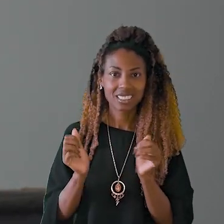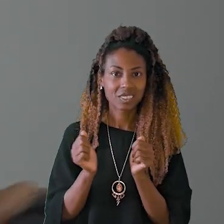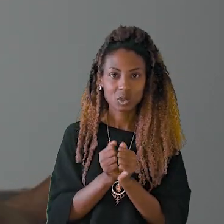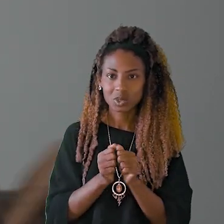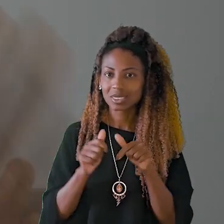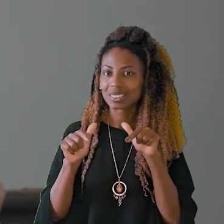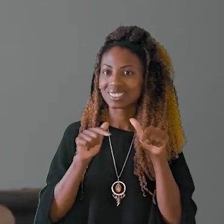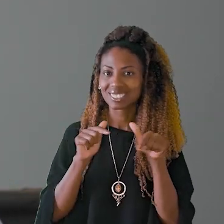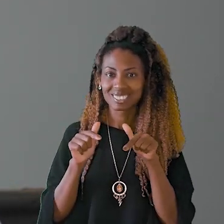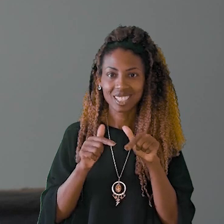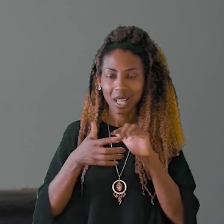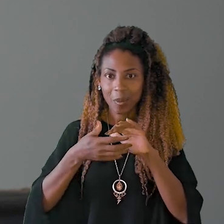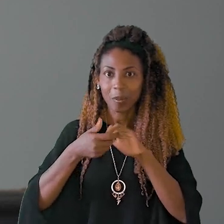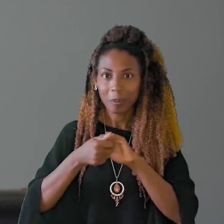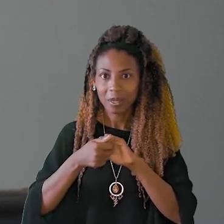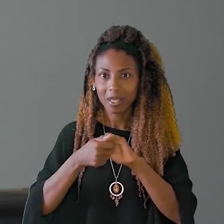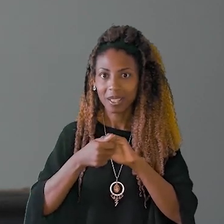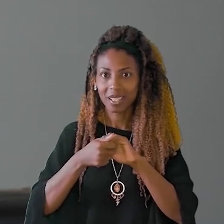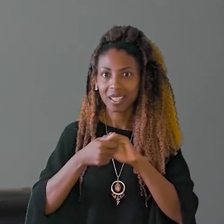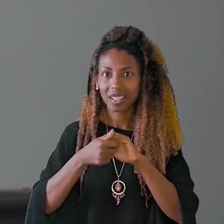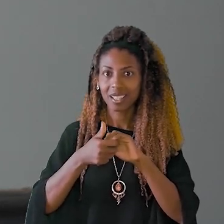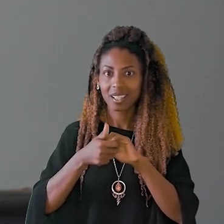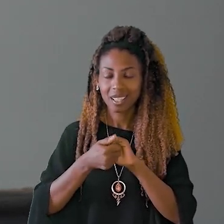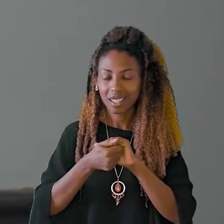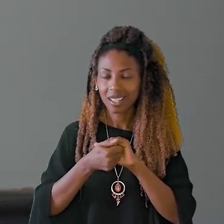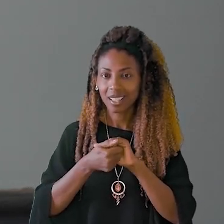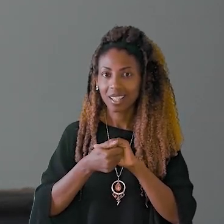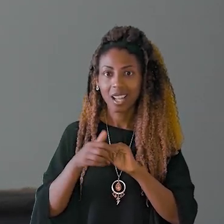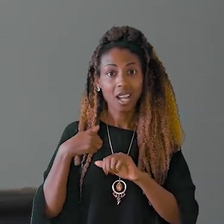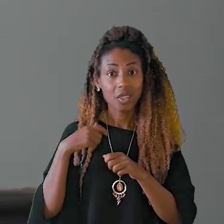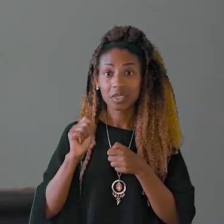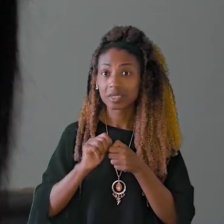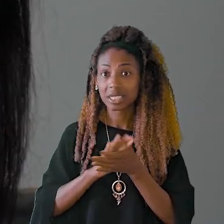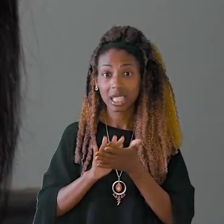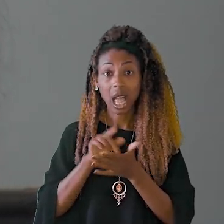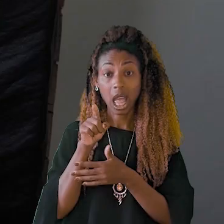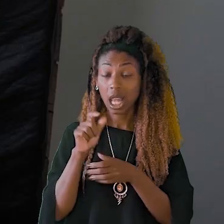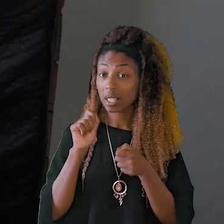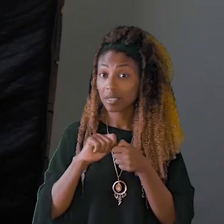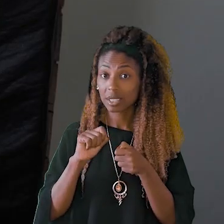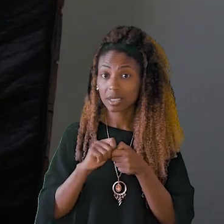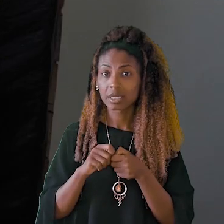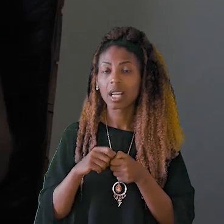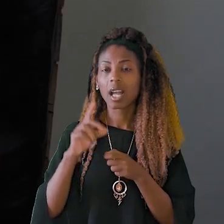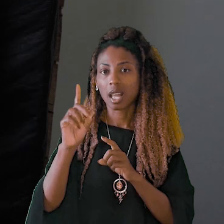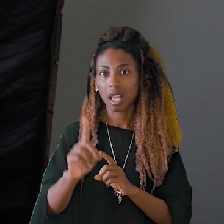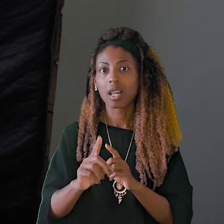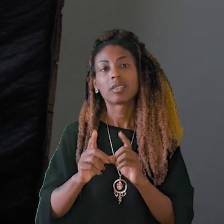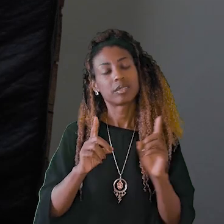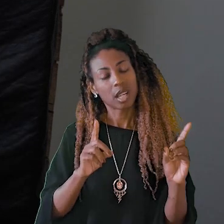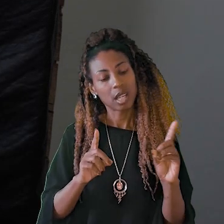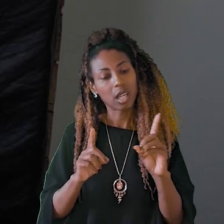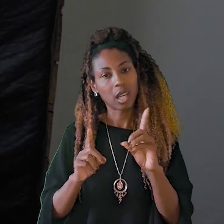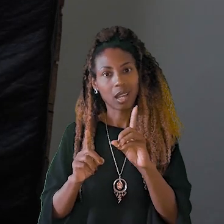ela. E foi o momento que ela pegou na minha mão. Inclusive, não fui... Gente, é sério, todas as ações não fui eu que fiz. Tudo foi ela que fez. Então ela que foi, ficou do meu